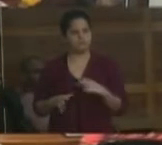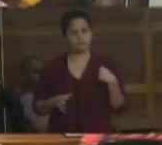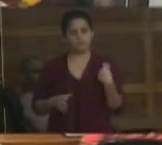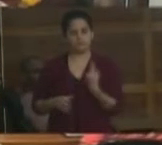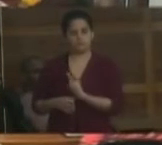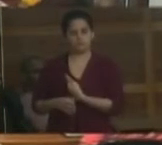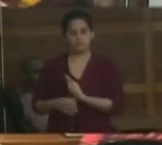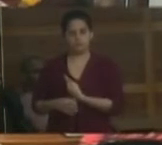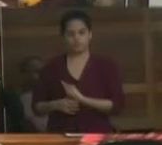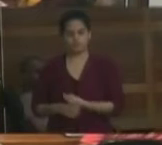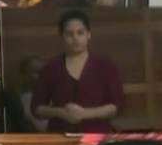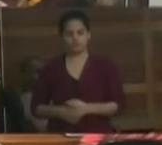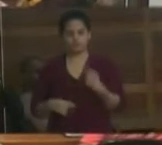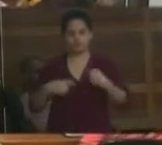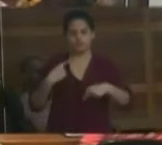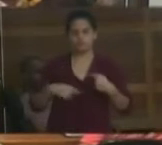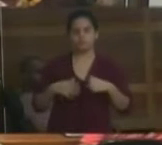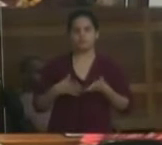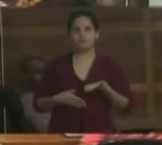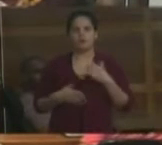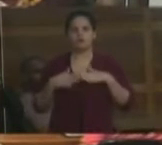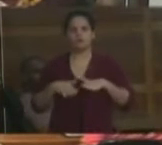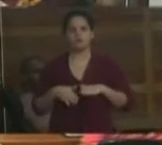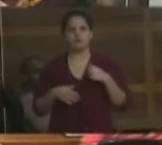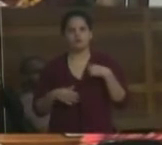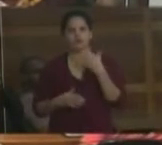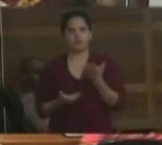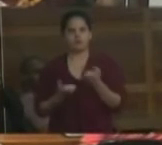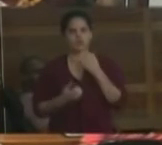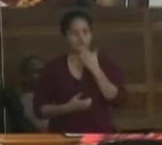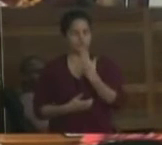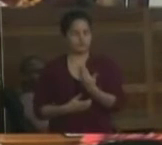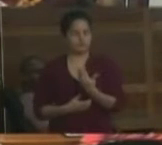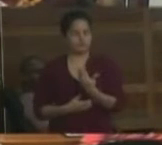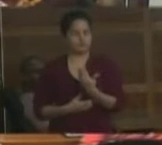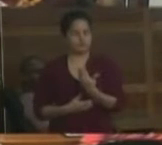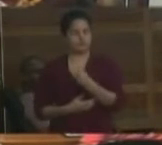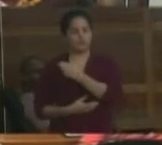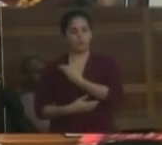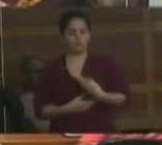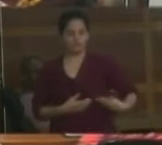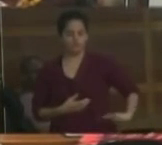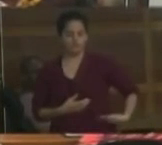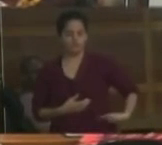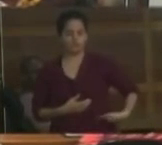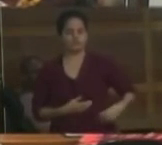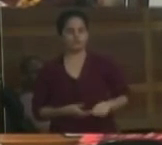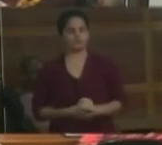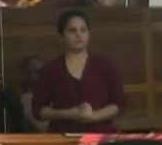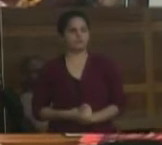e aí e